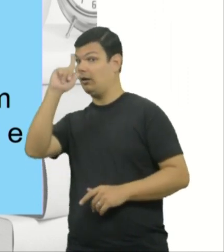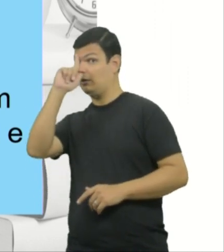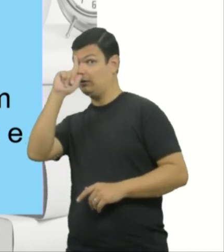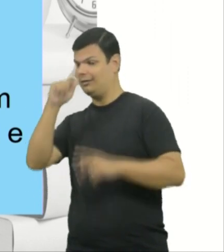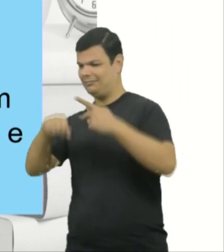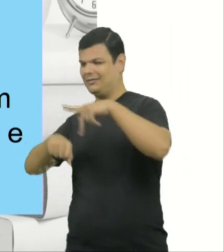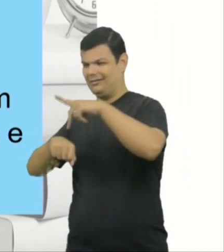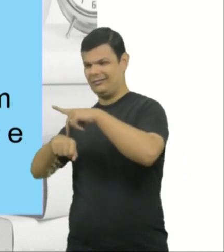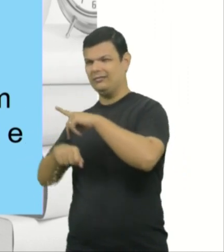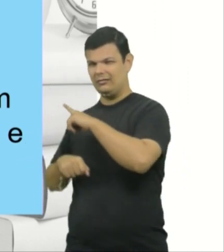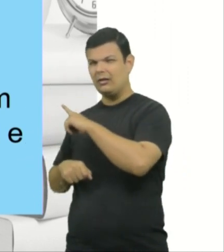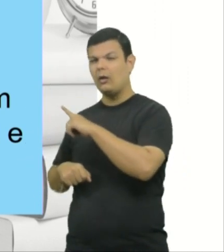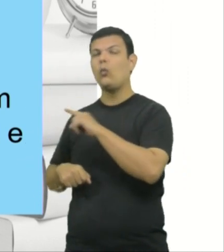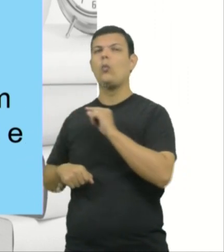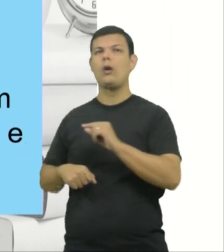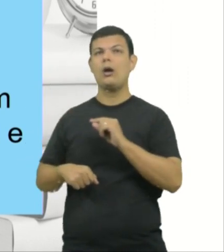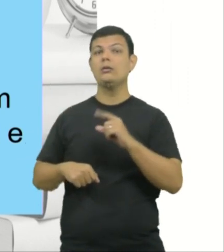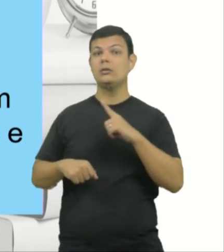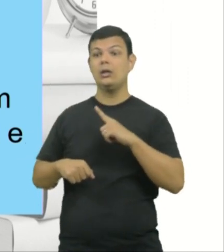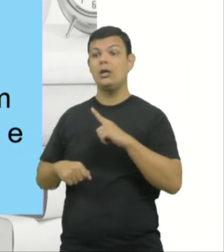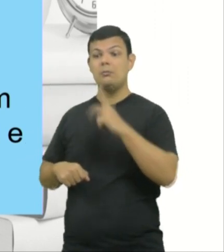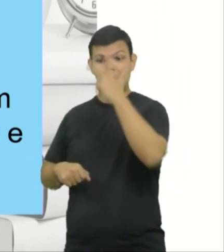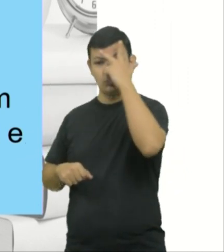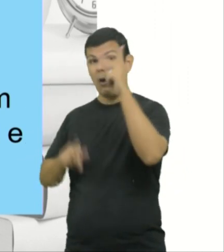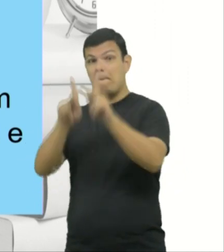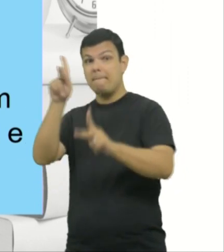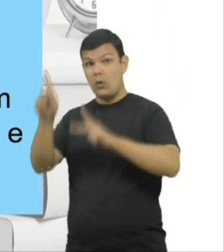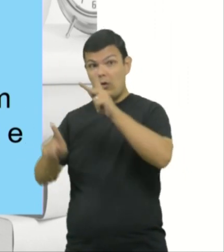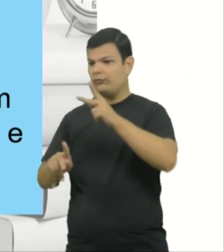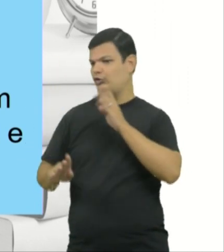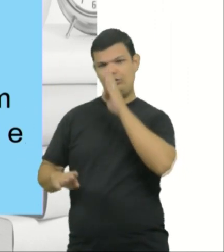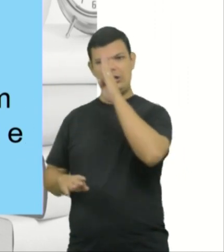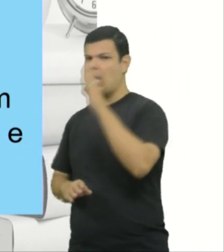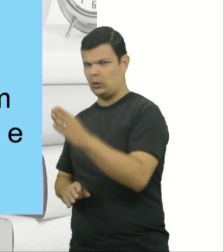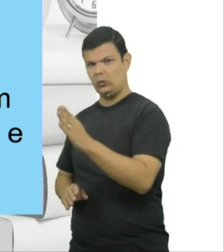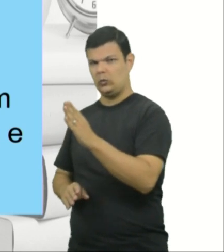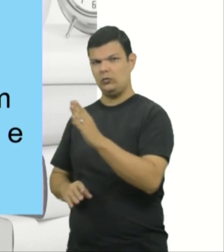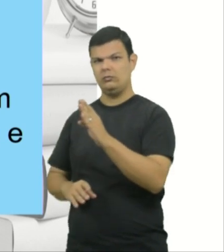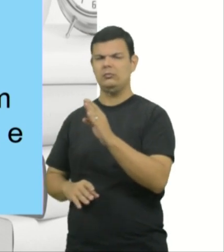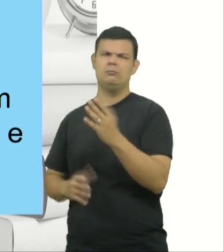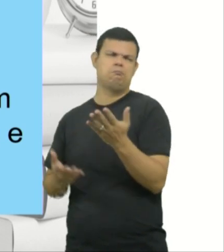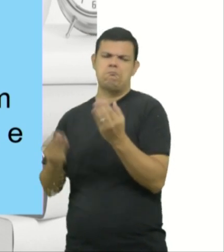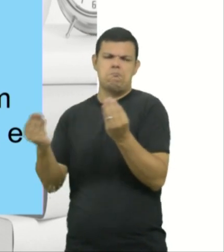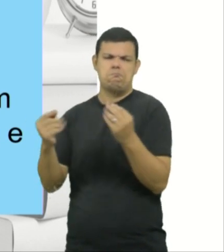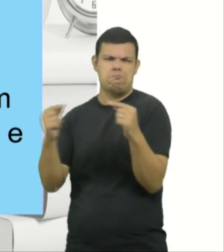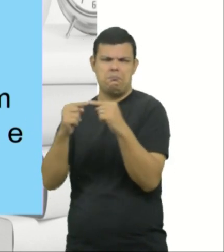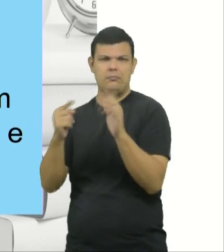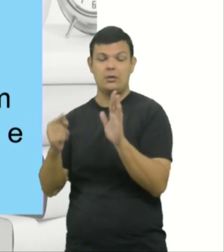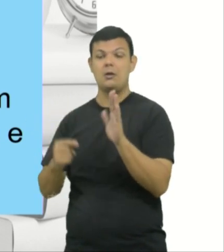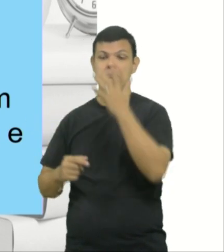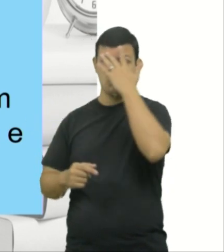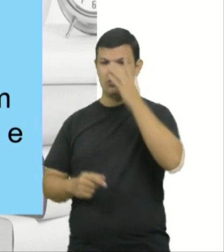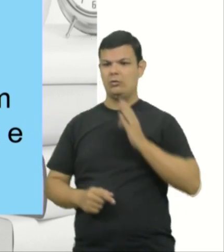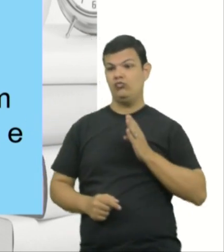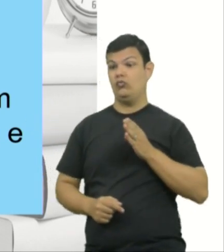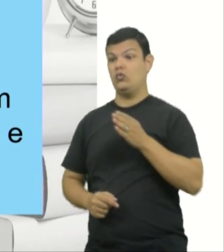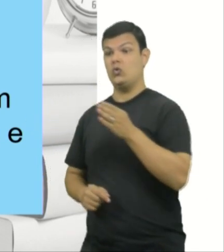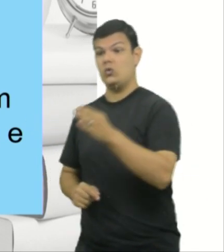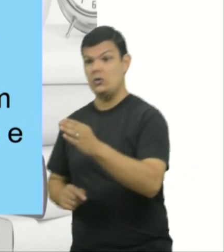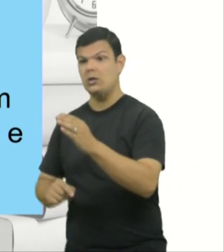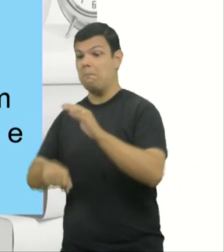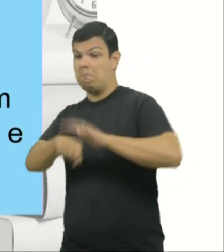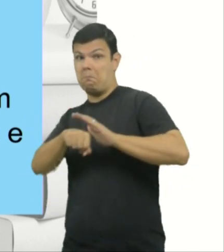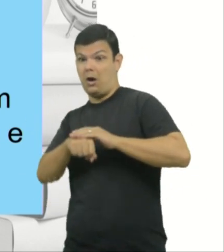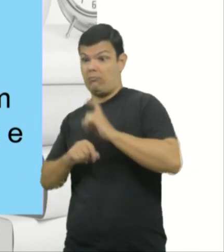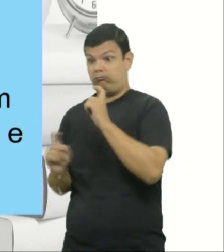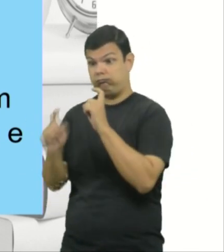na Grécia, a participação do povo era direta, certo? Como assim direta? A pessoa ia diretamente,